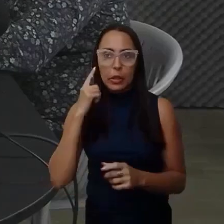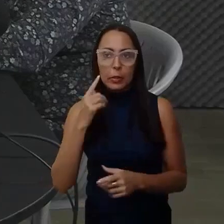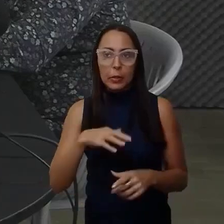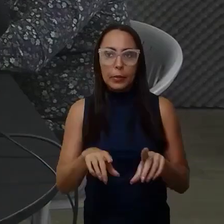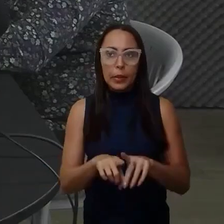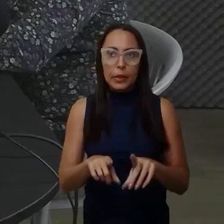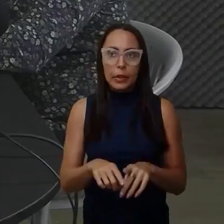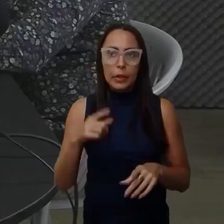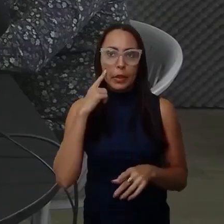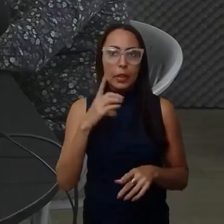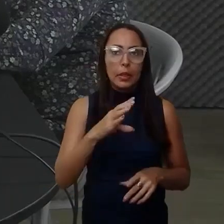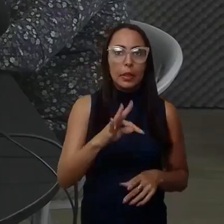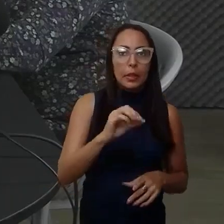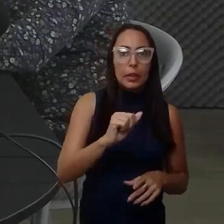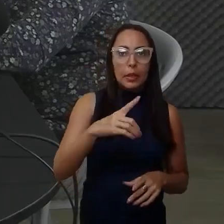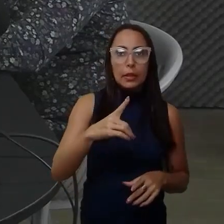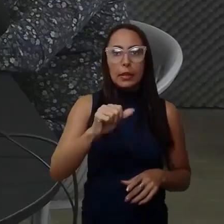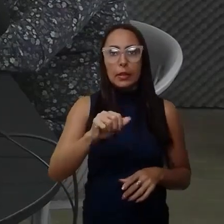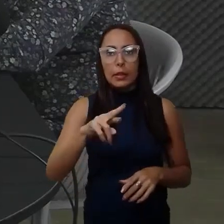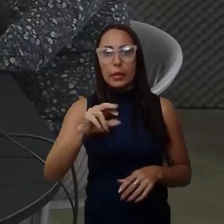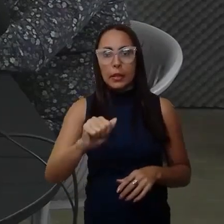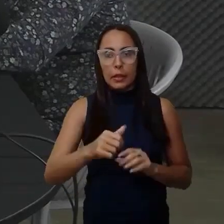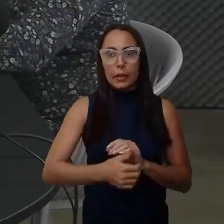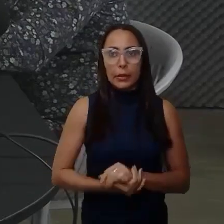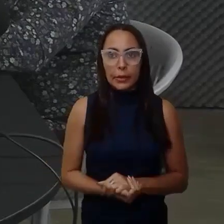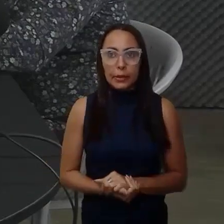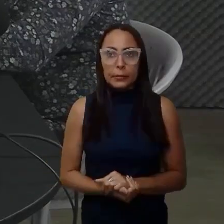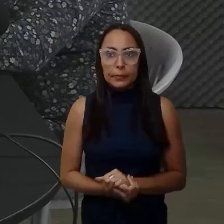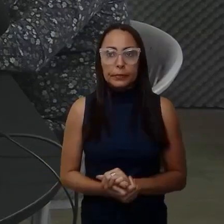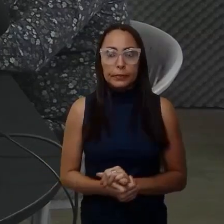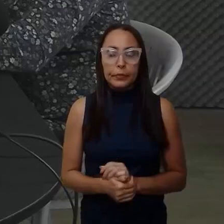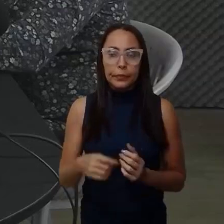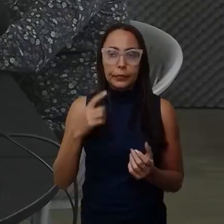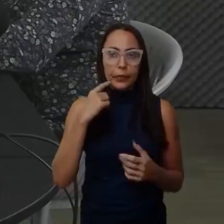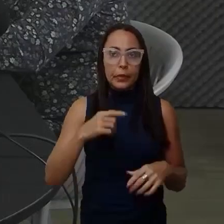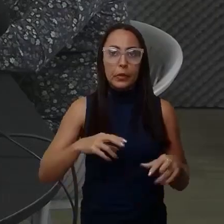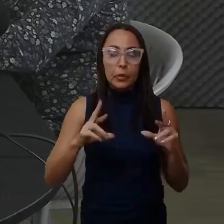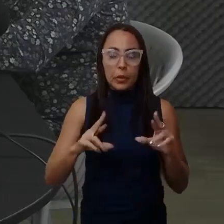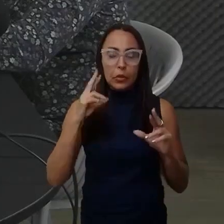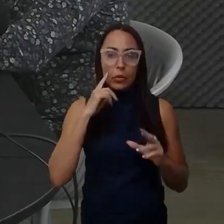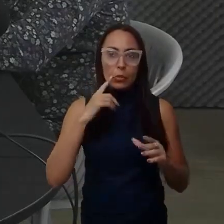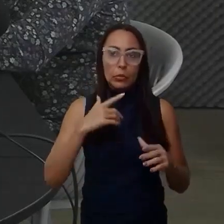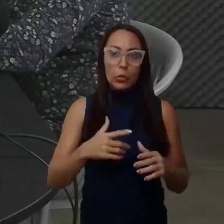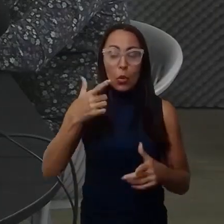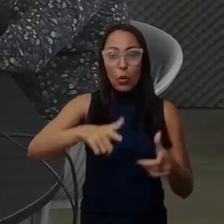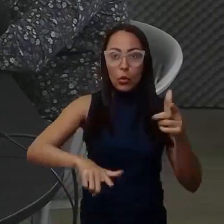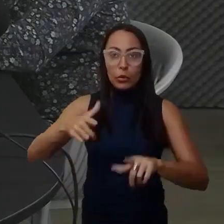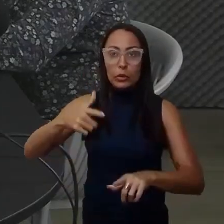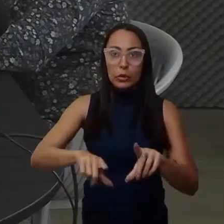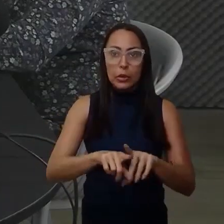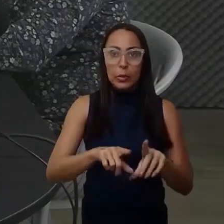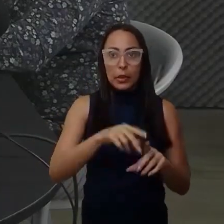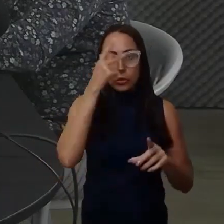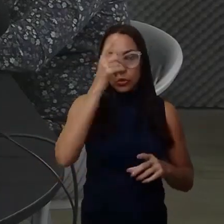como Dandara dos Palmares, Teresa de Benguela, né, Esperança Garcia, como outras que a maioria das pessoas